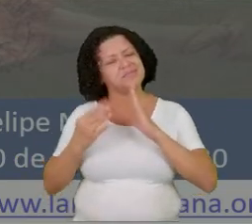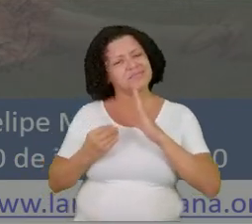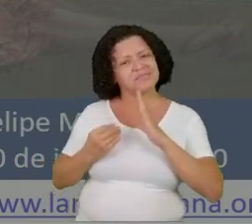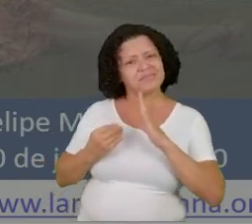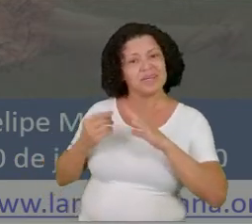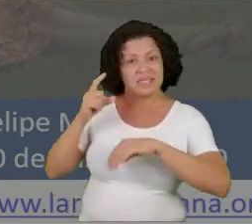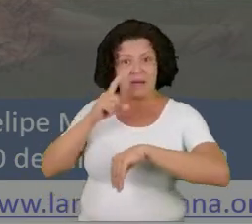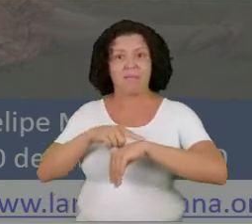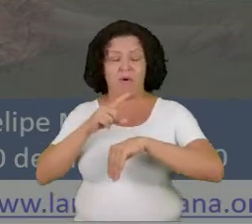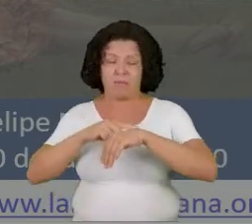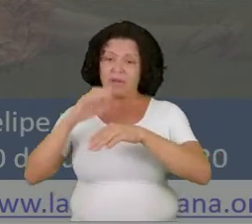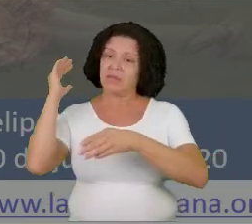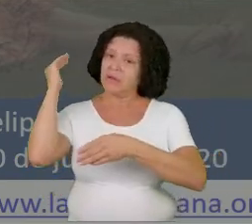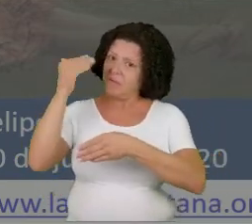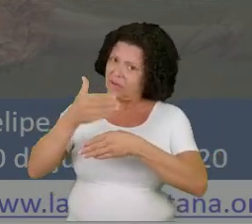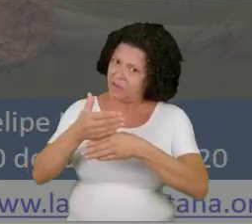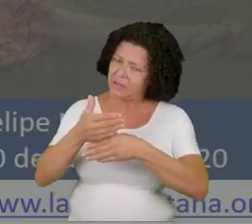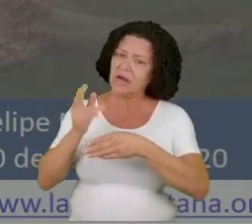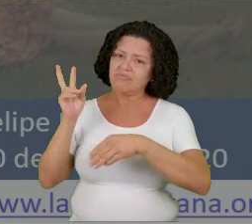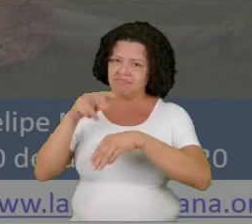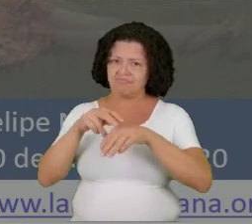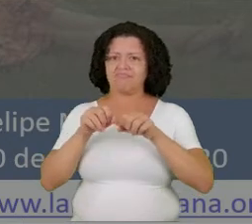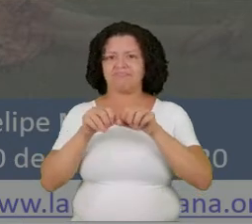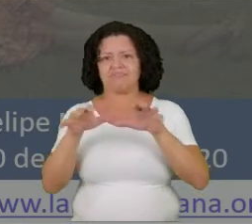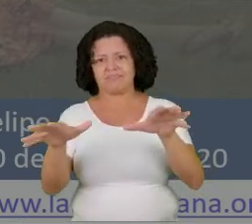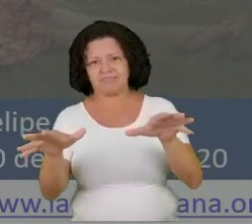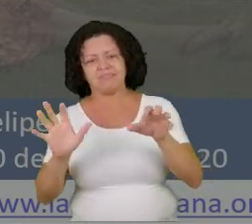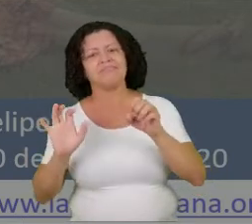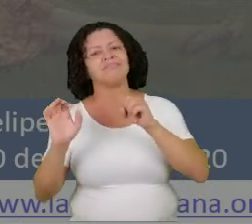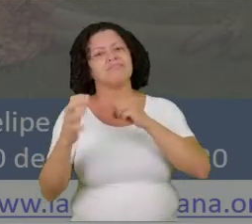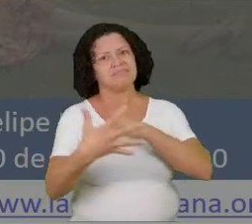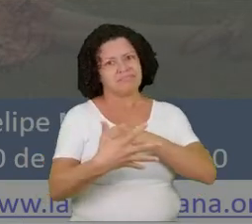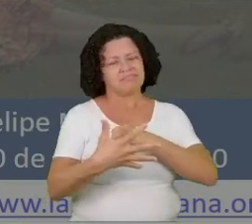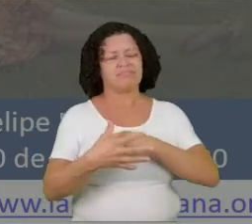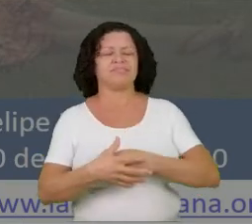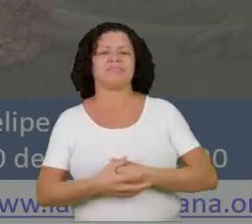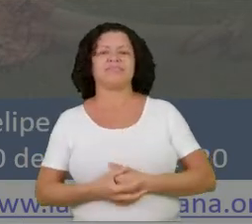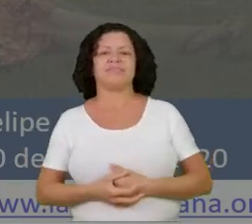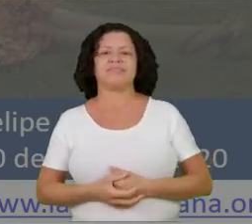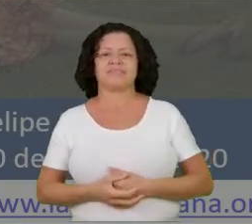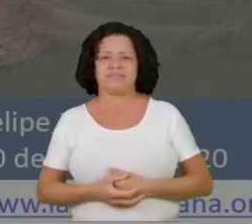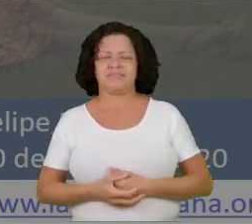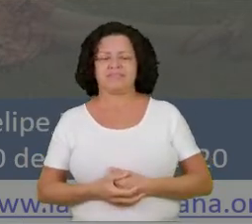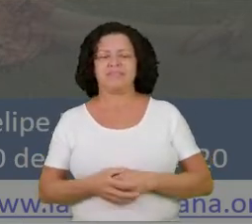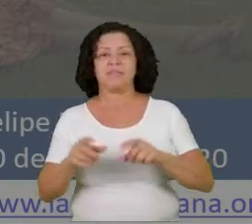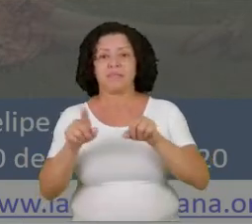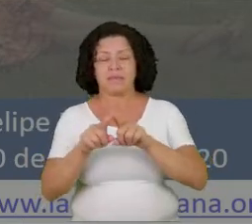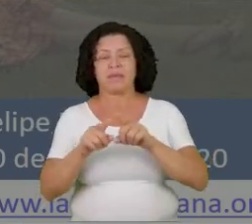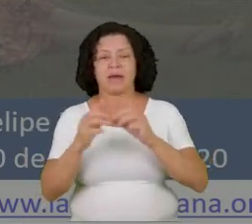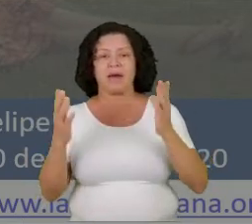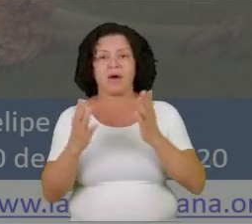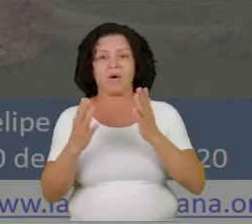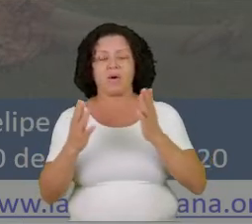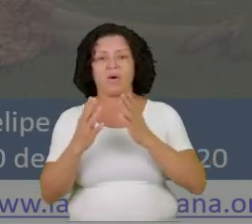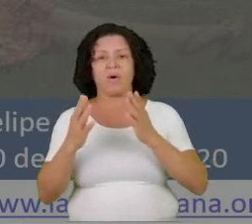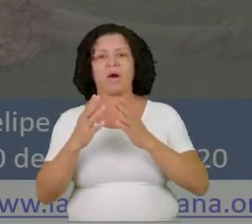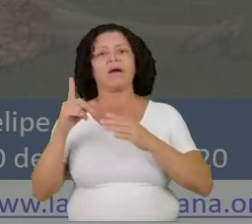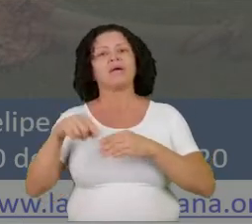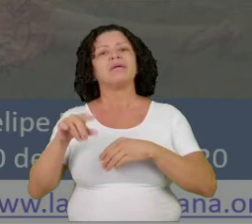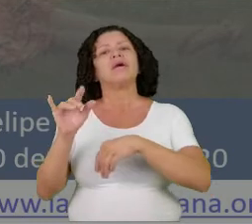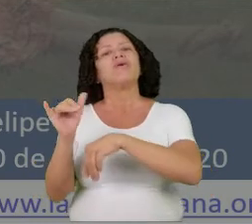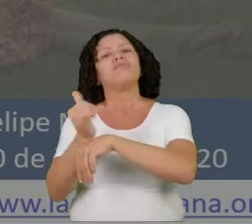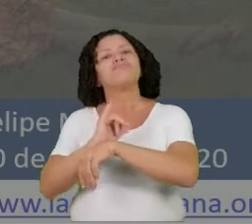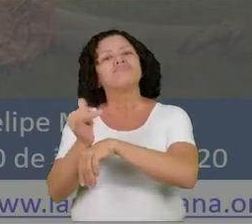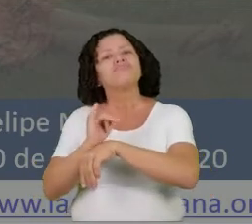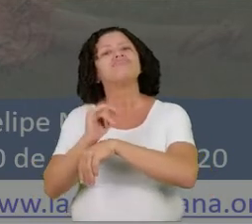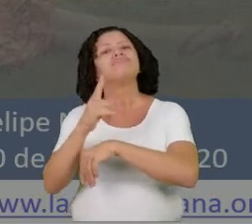momento encontra fechada por conta da pandemia do coronavírus. E também agora pelo nosso canal aqui